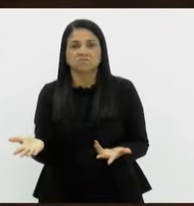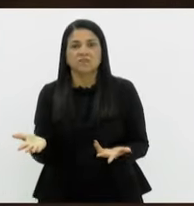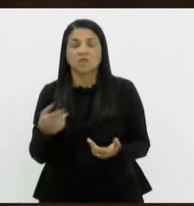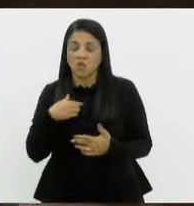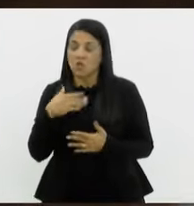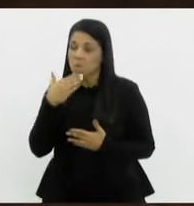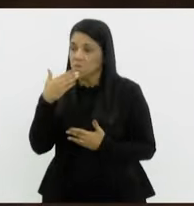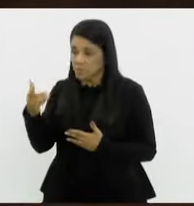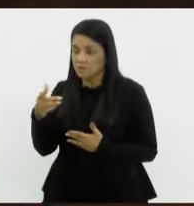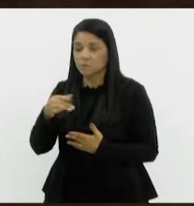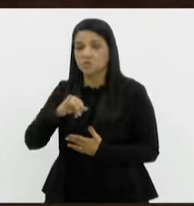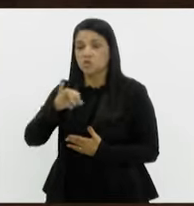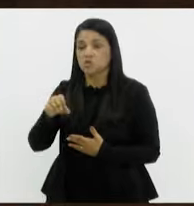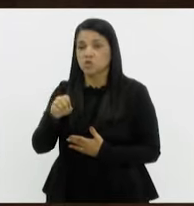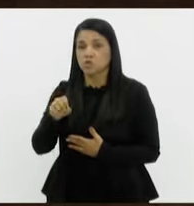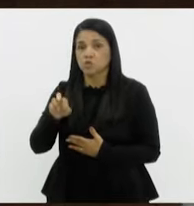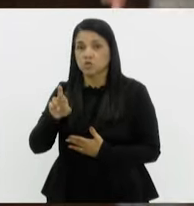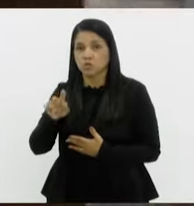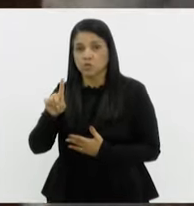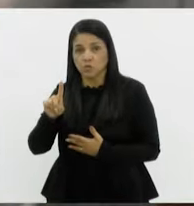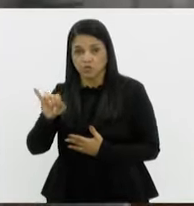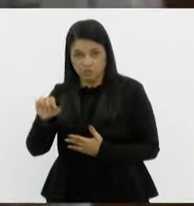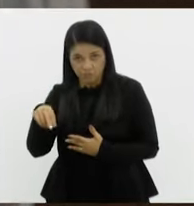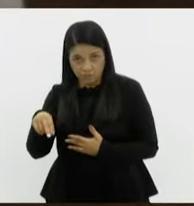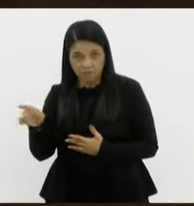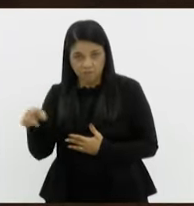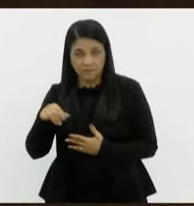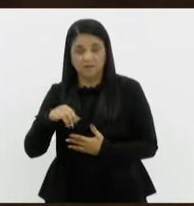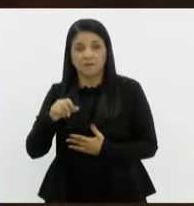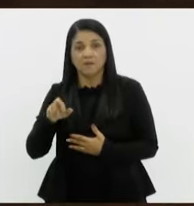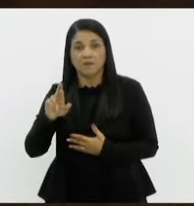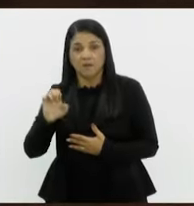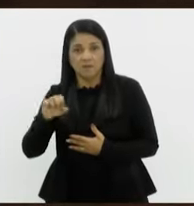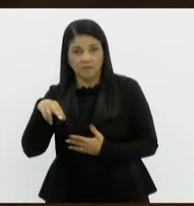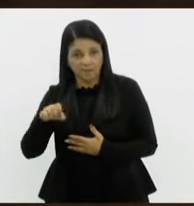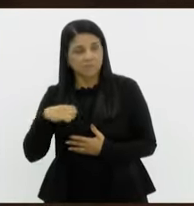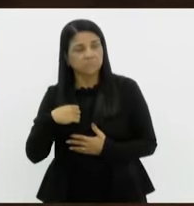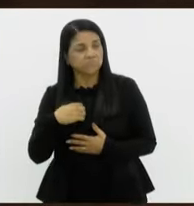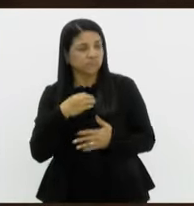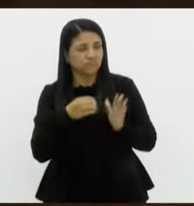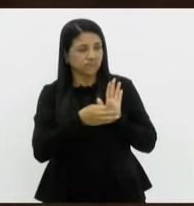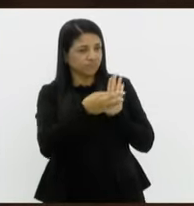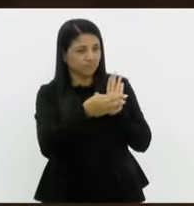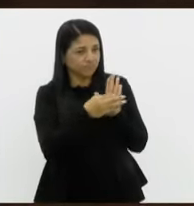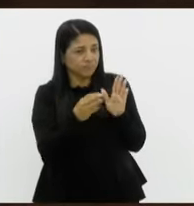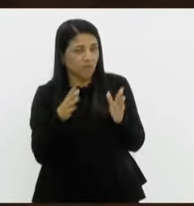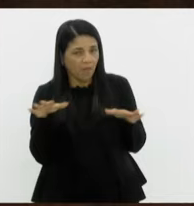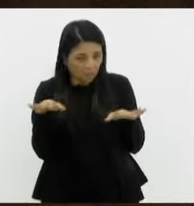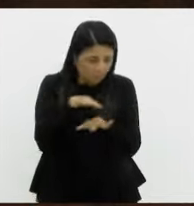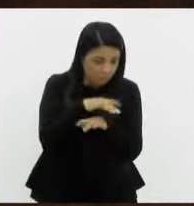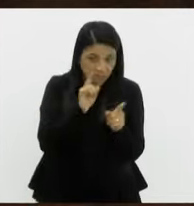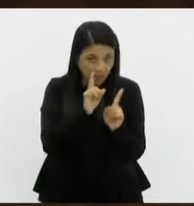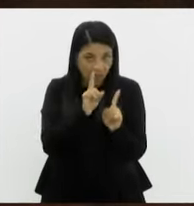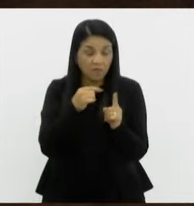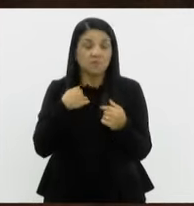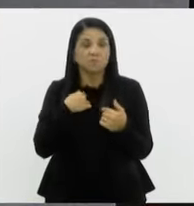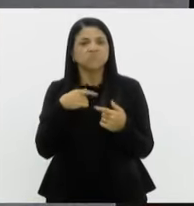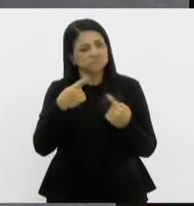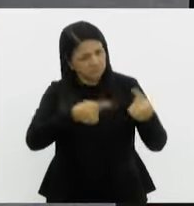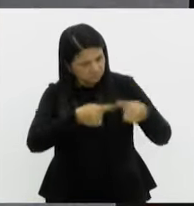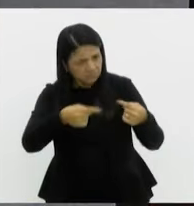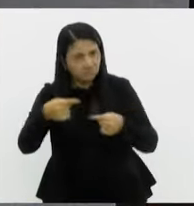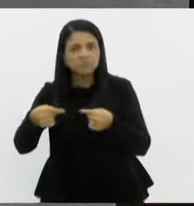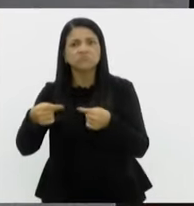que não se intimide com determinadas críticas e faça um embate que é necessário, afinal de contas, Vossa Excelência recebeu